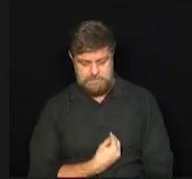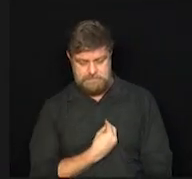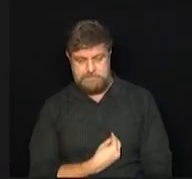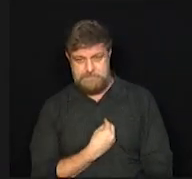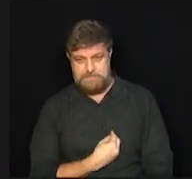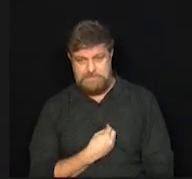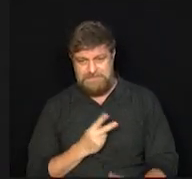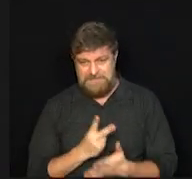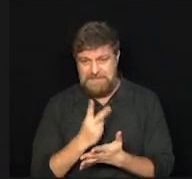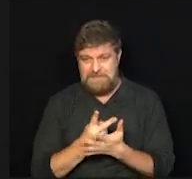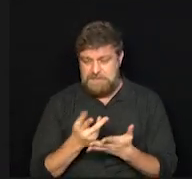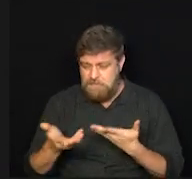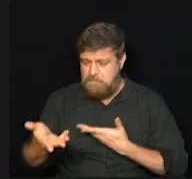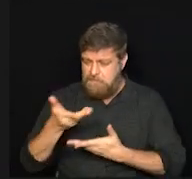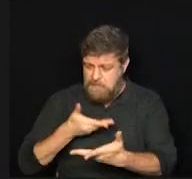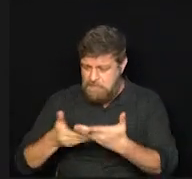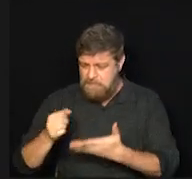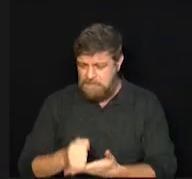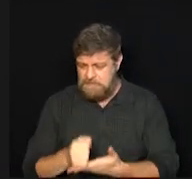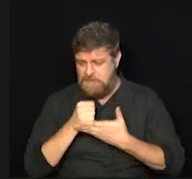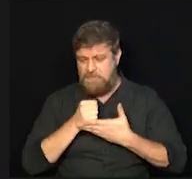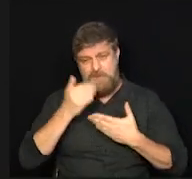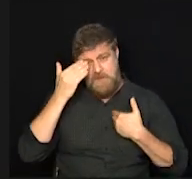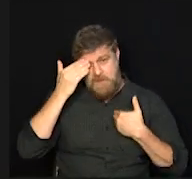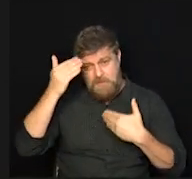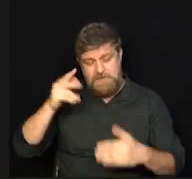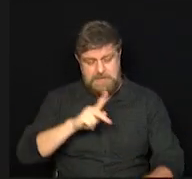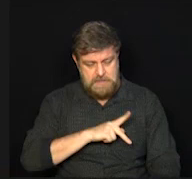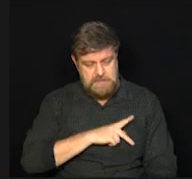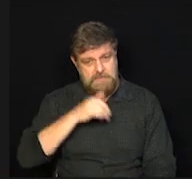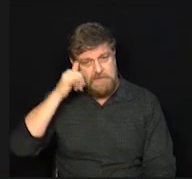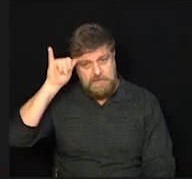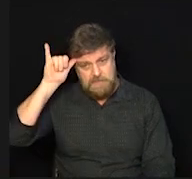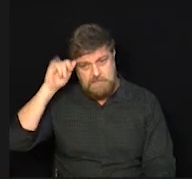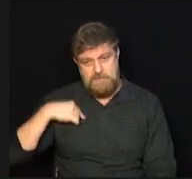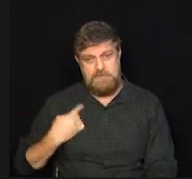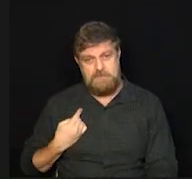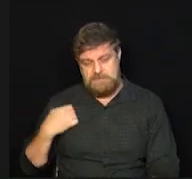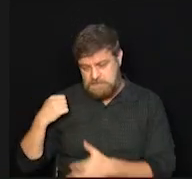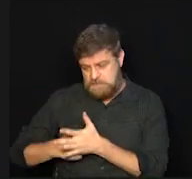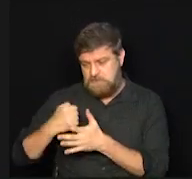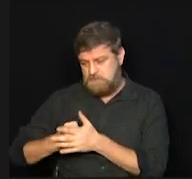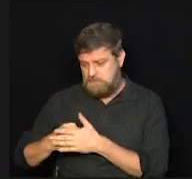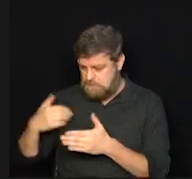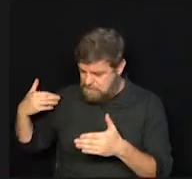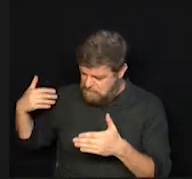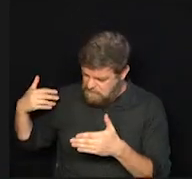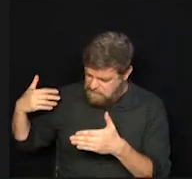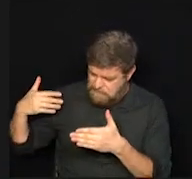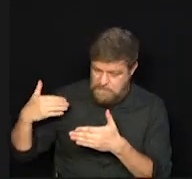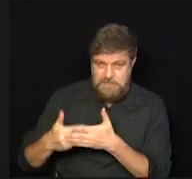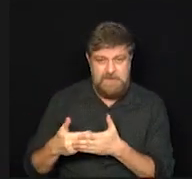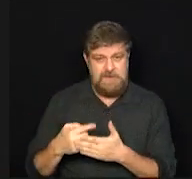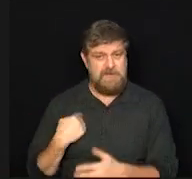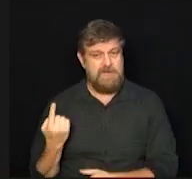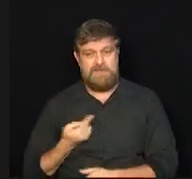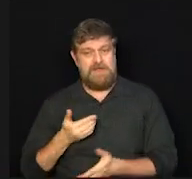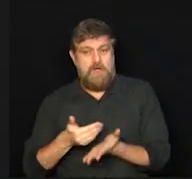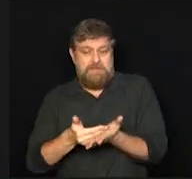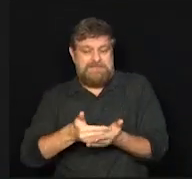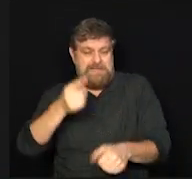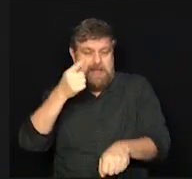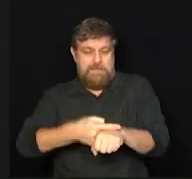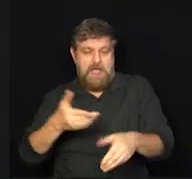e sempre nos ouviram os olhos muito obrigada do Paulo nossas lutas vem de muito tempo né Nós não estamos começando